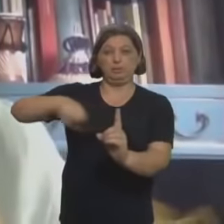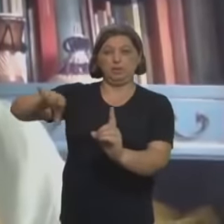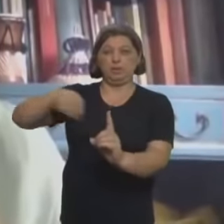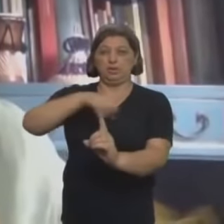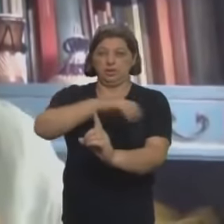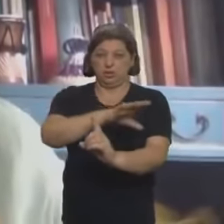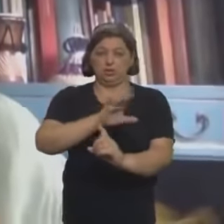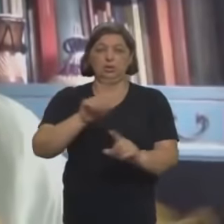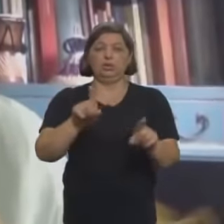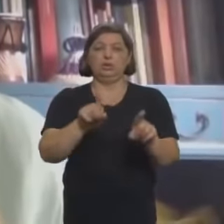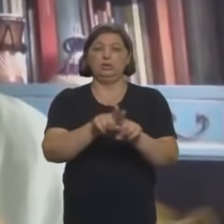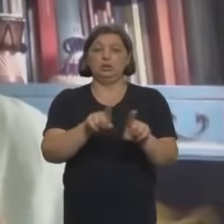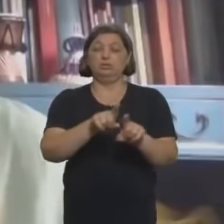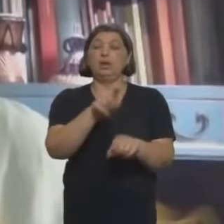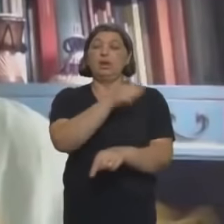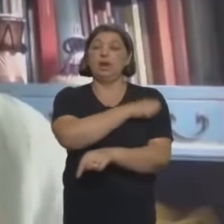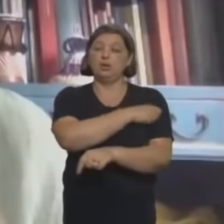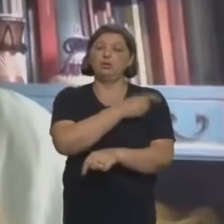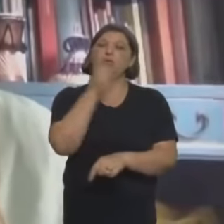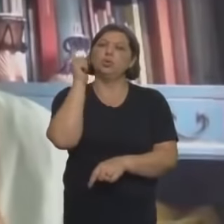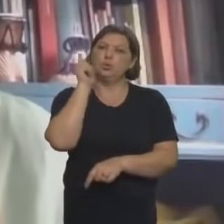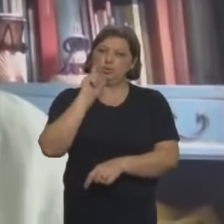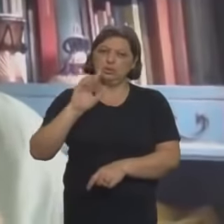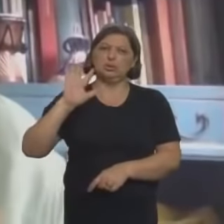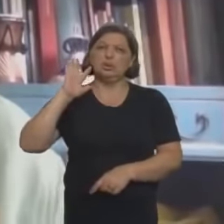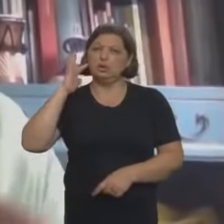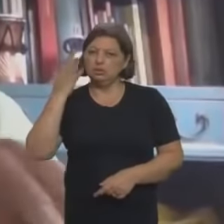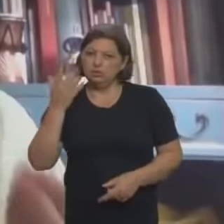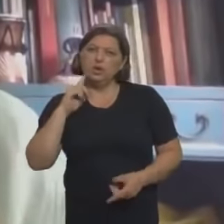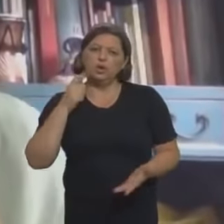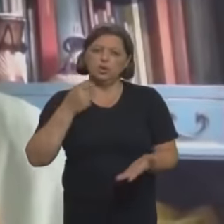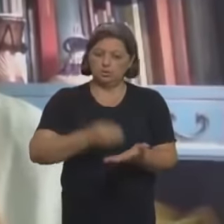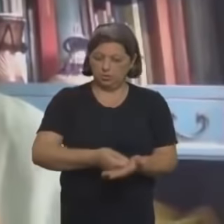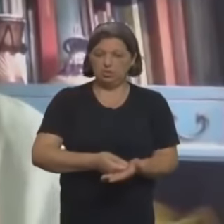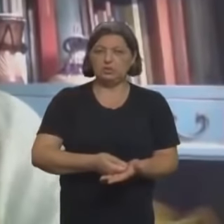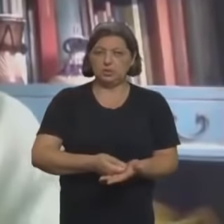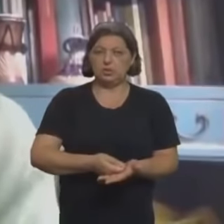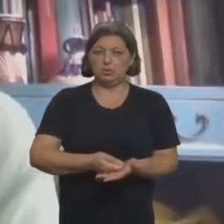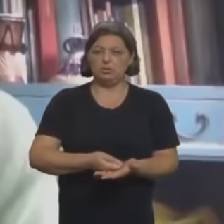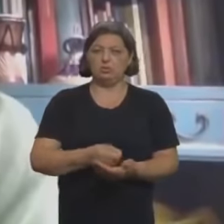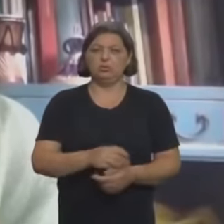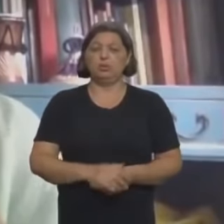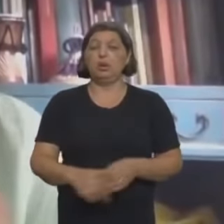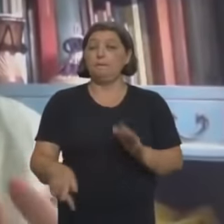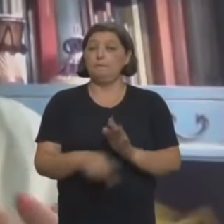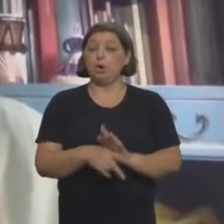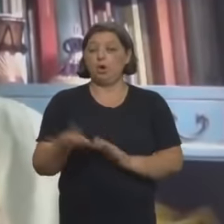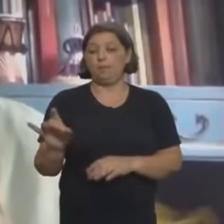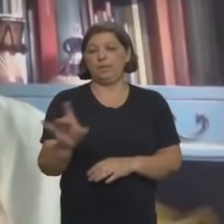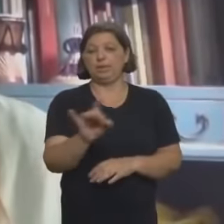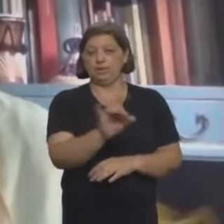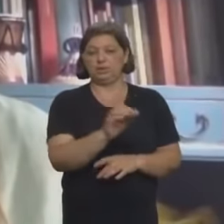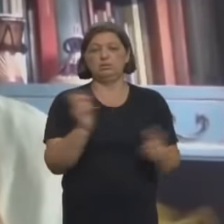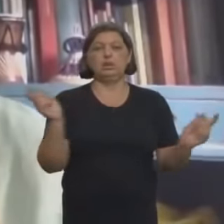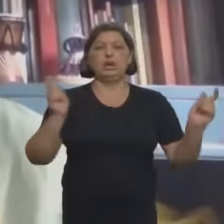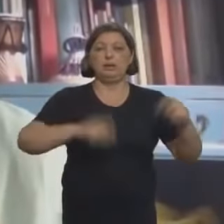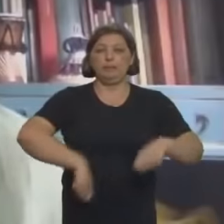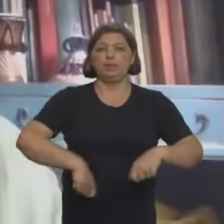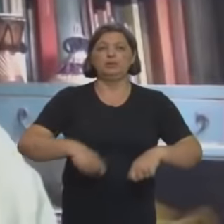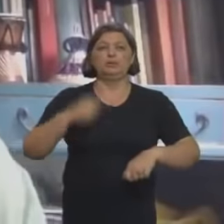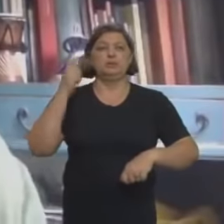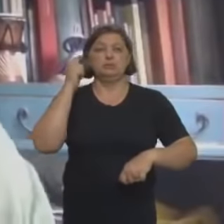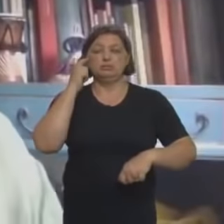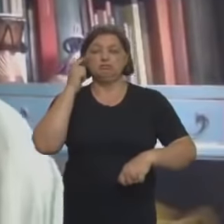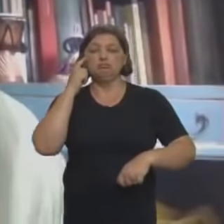alunos possam também chegar às conclusões dele, tomar as decisões deles, né? E terem capacidade de formar suas